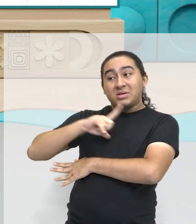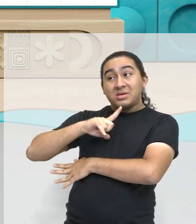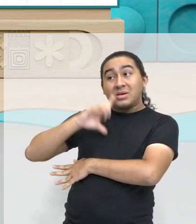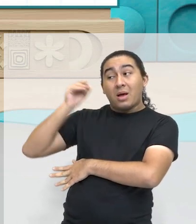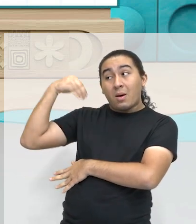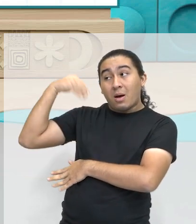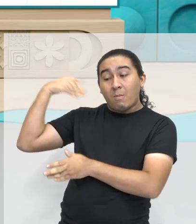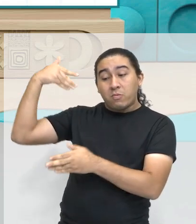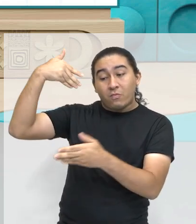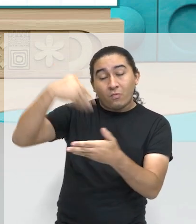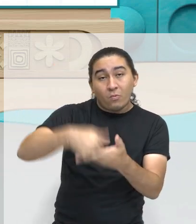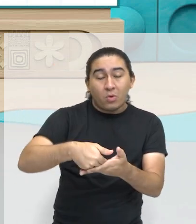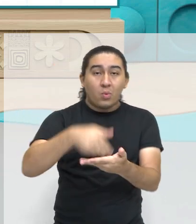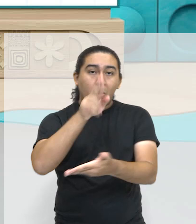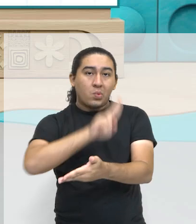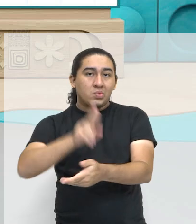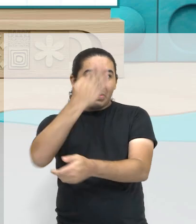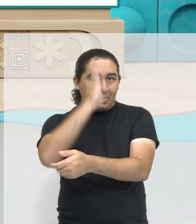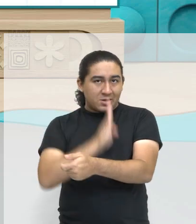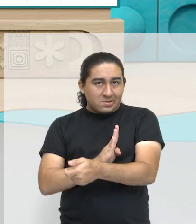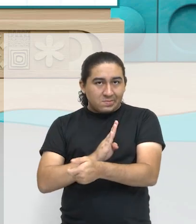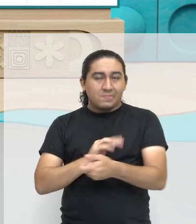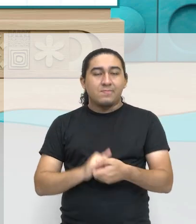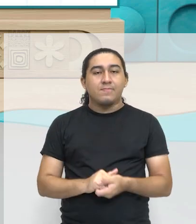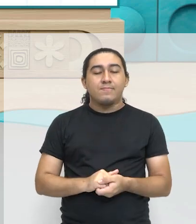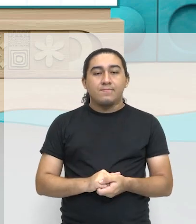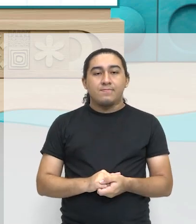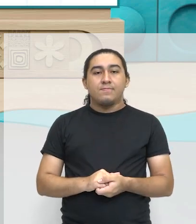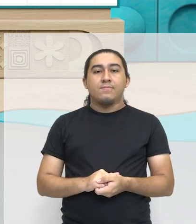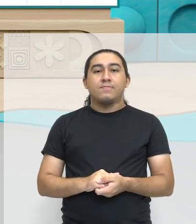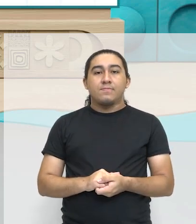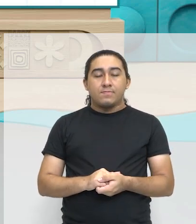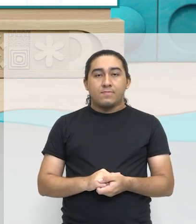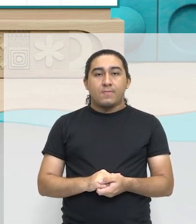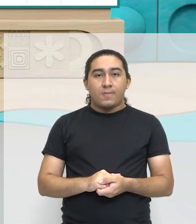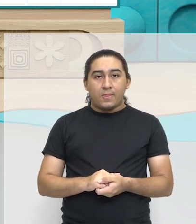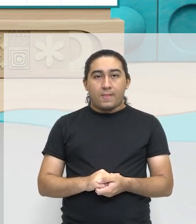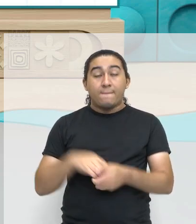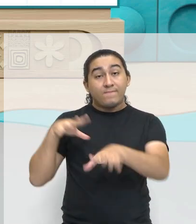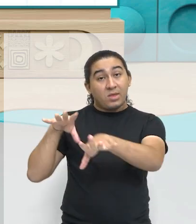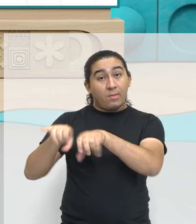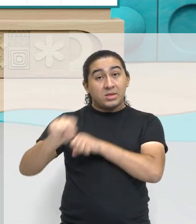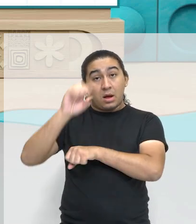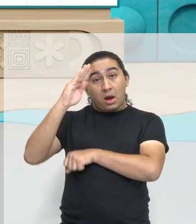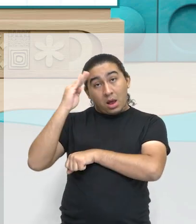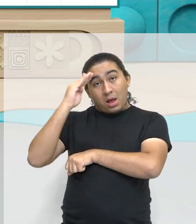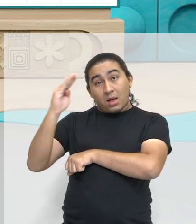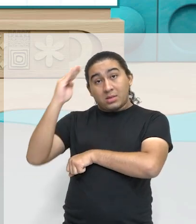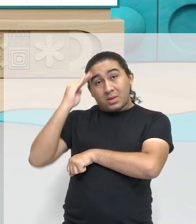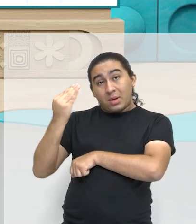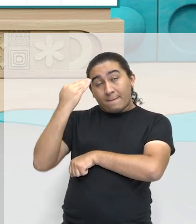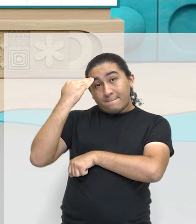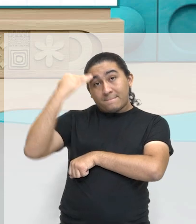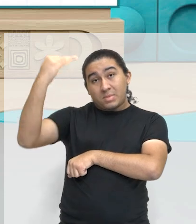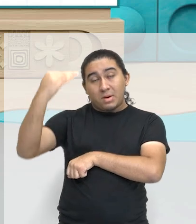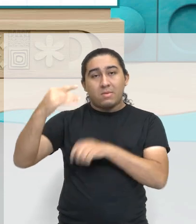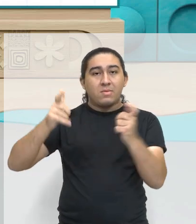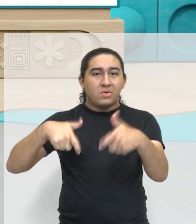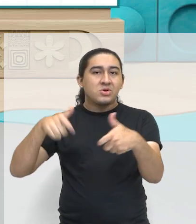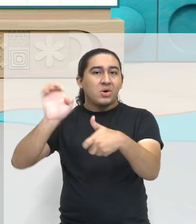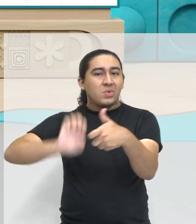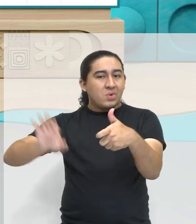foi beber, né, toda essa influência na Europa, tá? Então, ele é